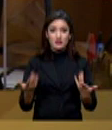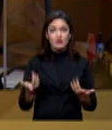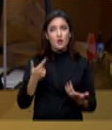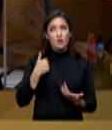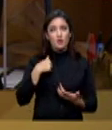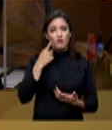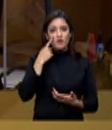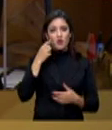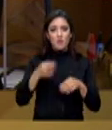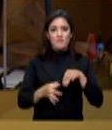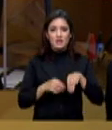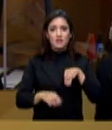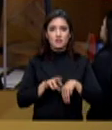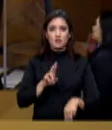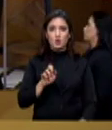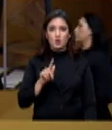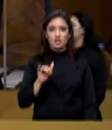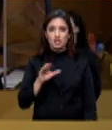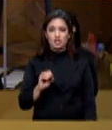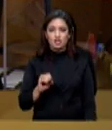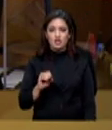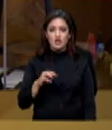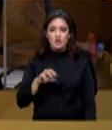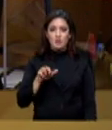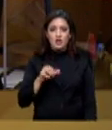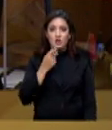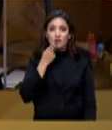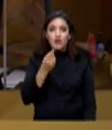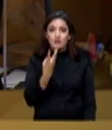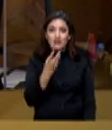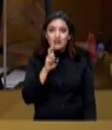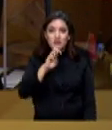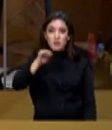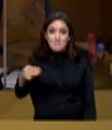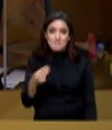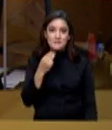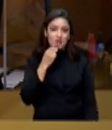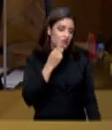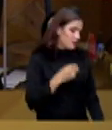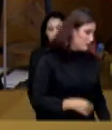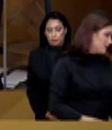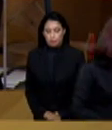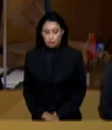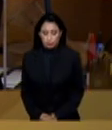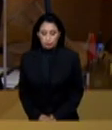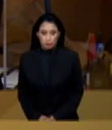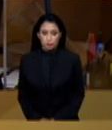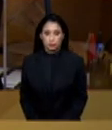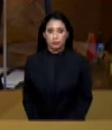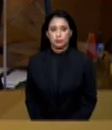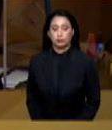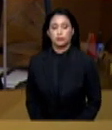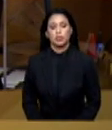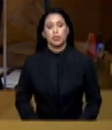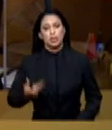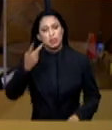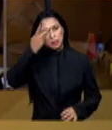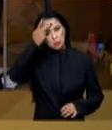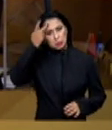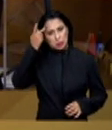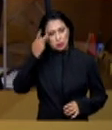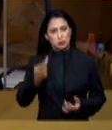ministro Rogério Marinho falando que 35 milhões de pessoas vivem sem